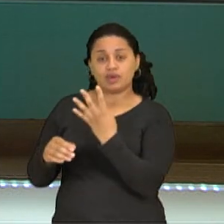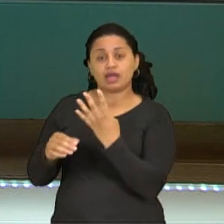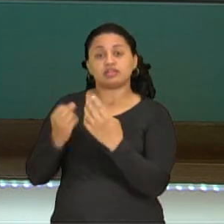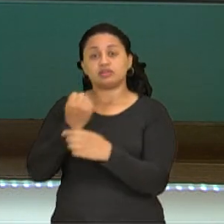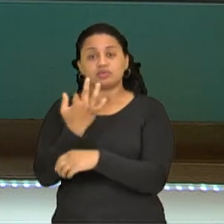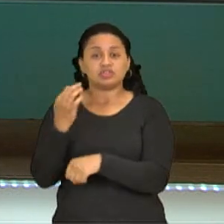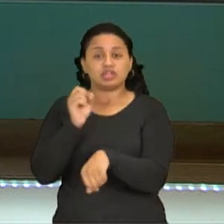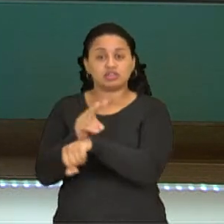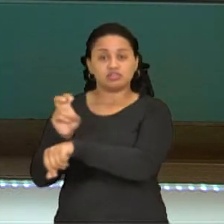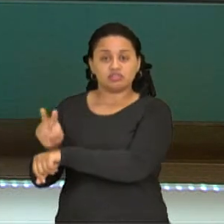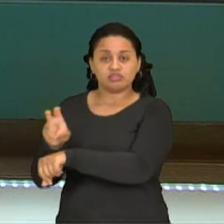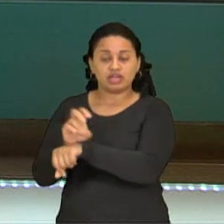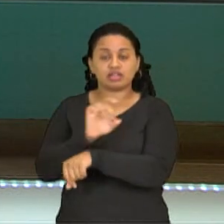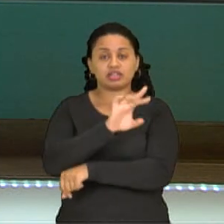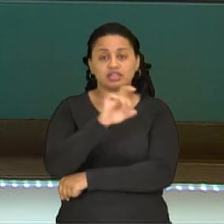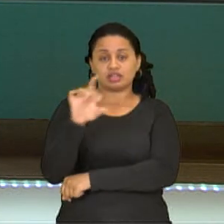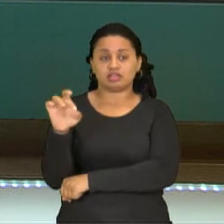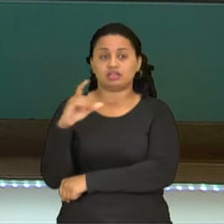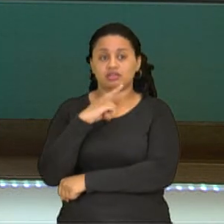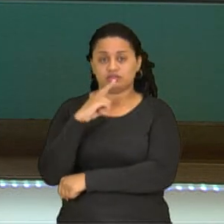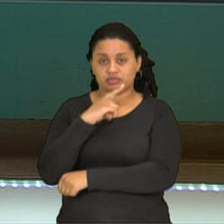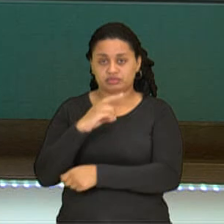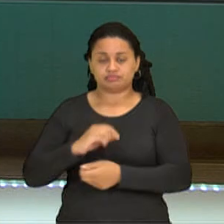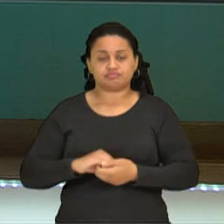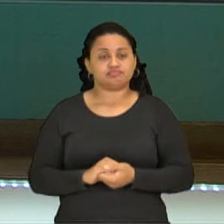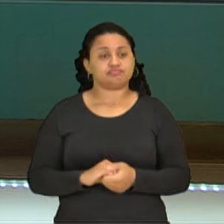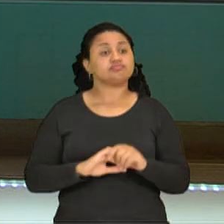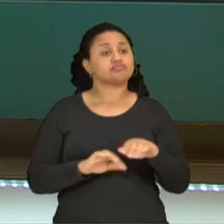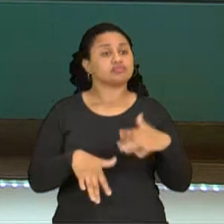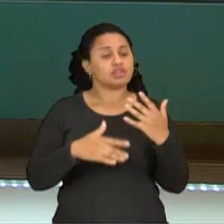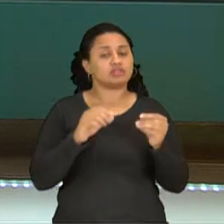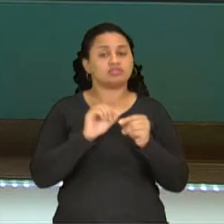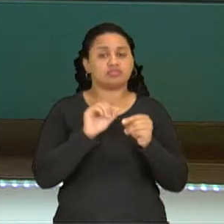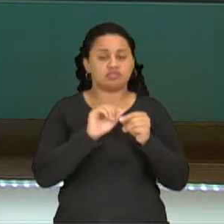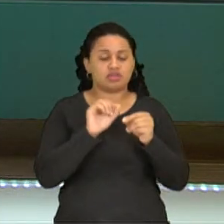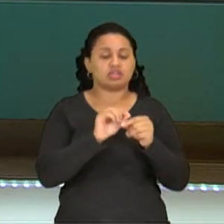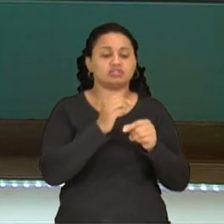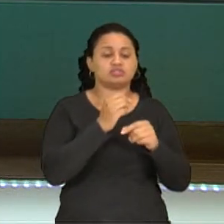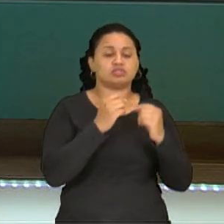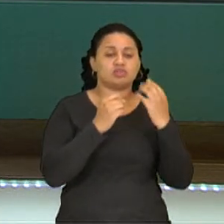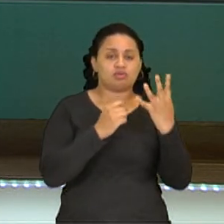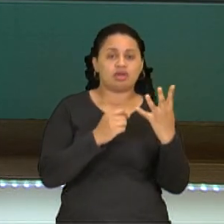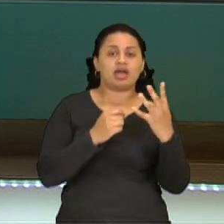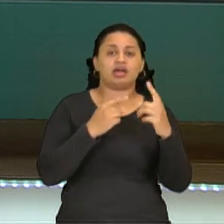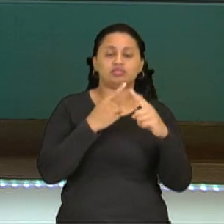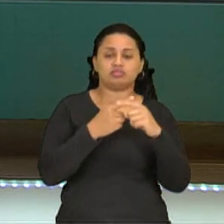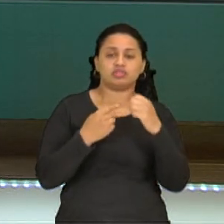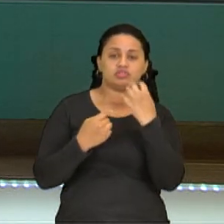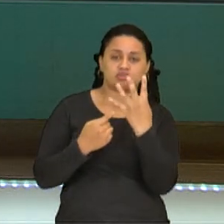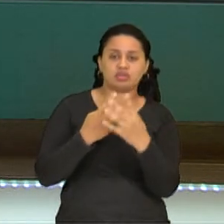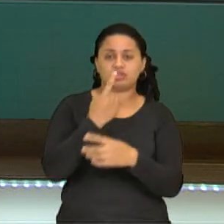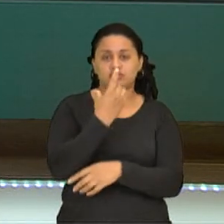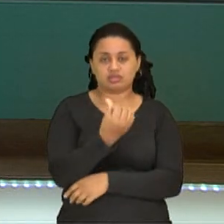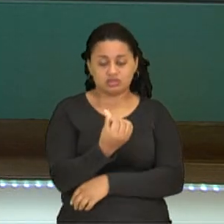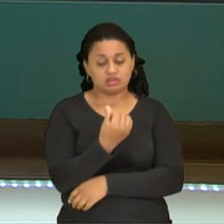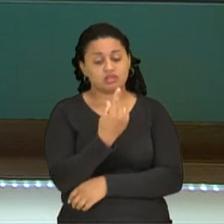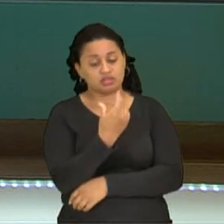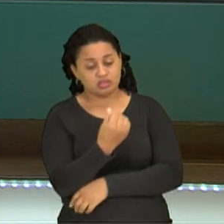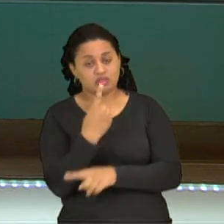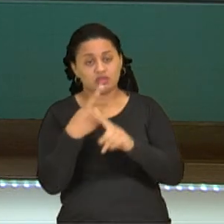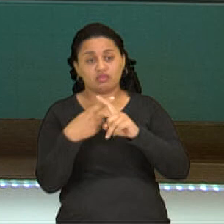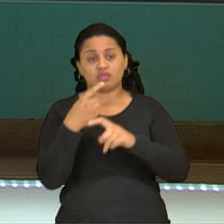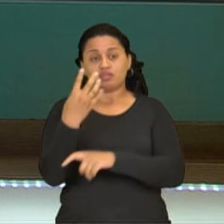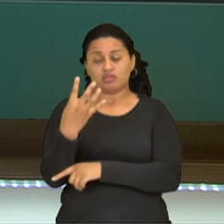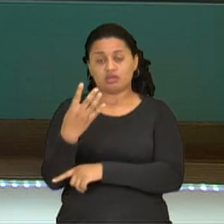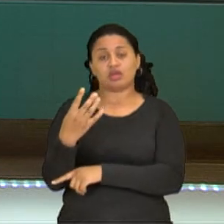de vagas, 4, ok? Então eu vou fazer 4 vezes 4, 16. 16 vezes